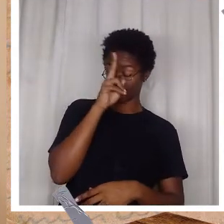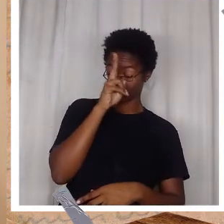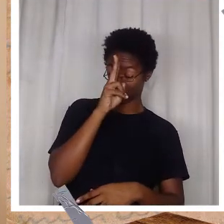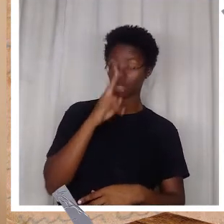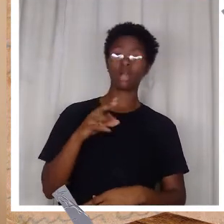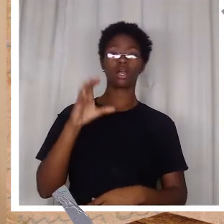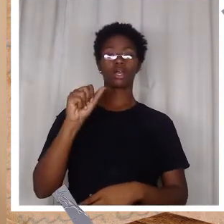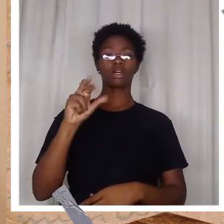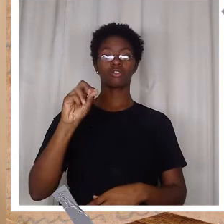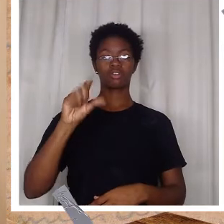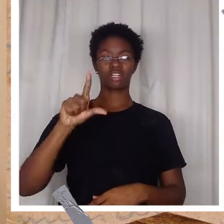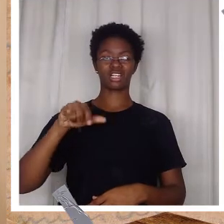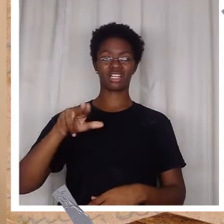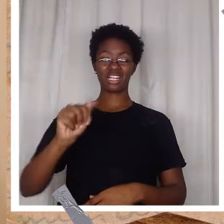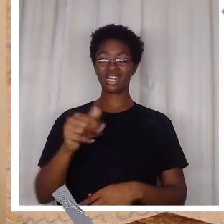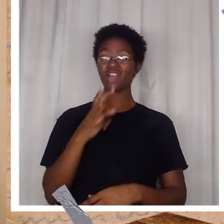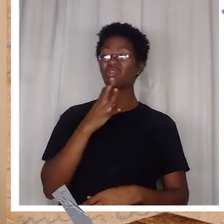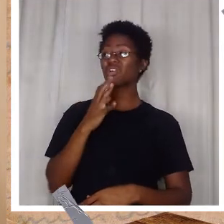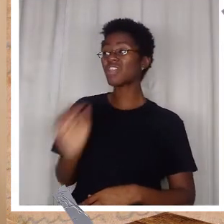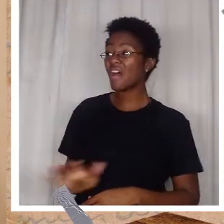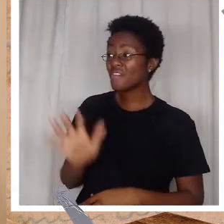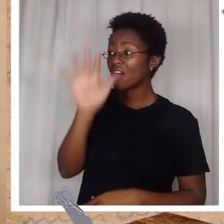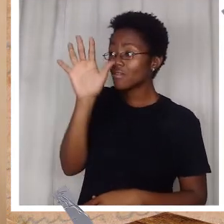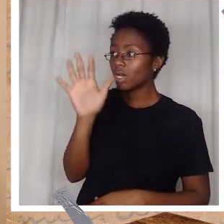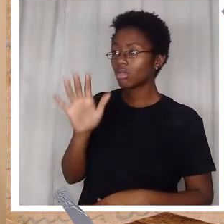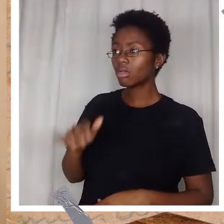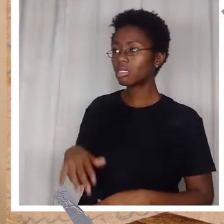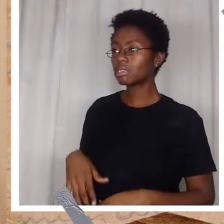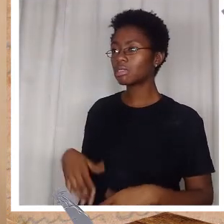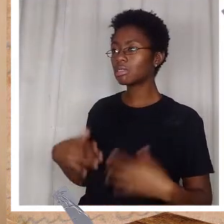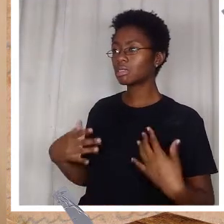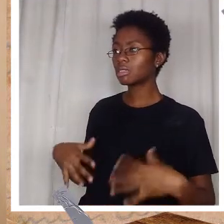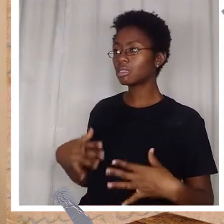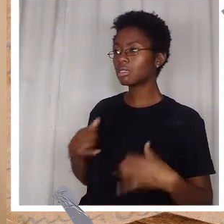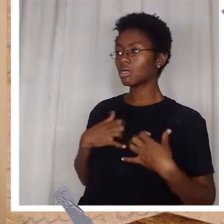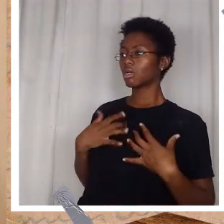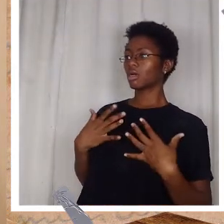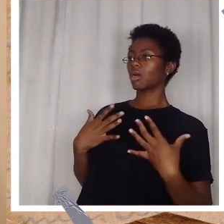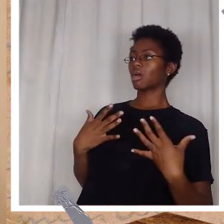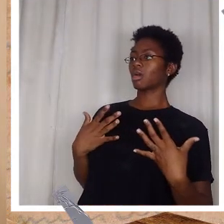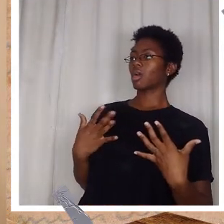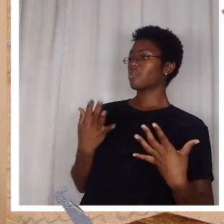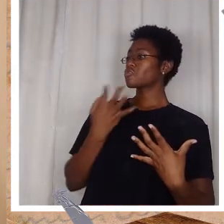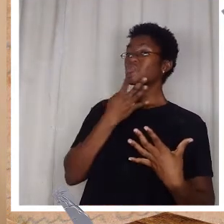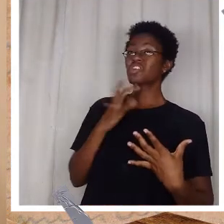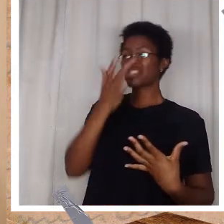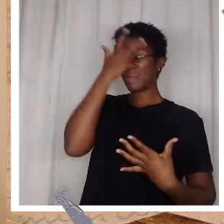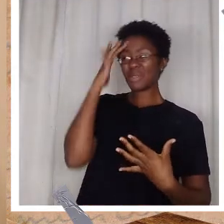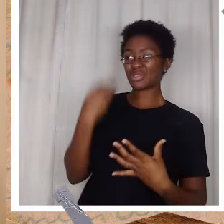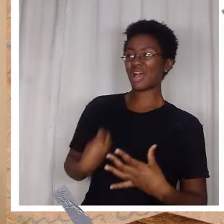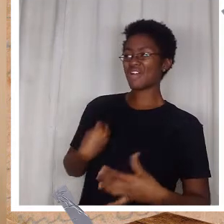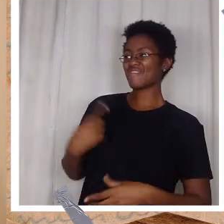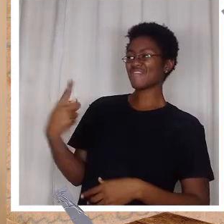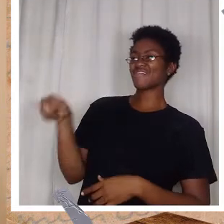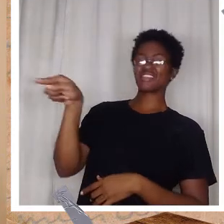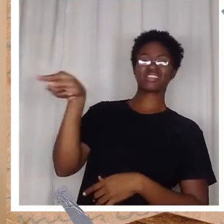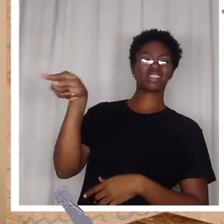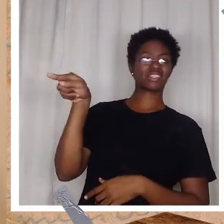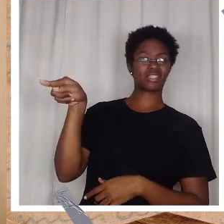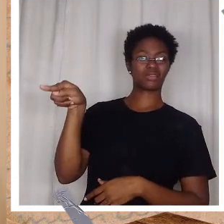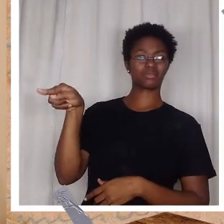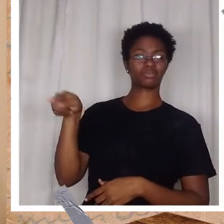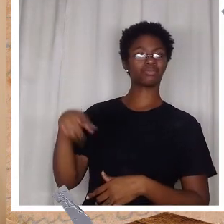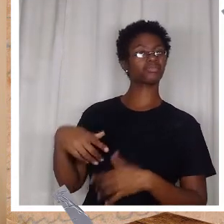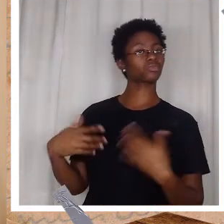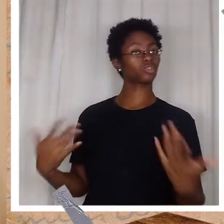ficou perplexa, porque ela não conhecia pessoas vivendo naquela situação tão abjeta. Então, ela